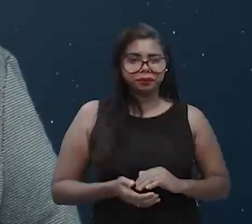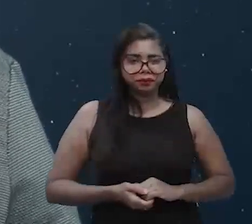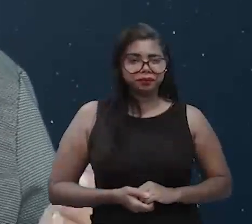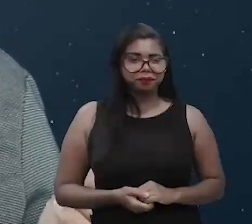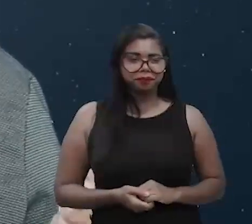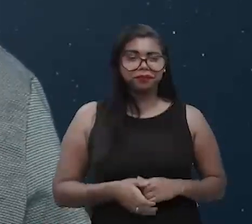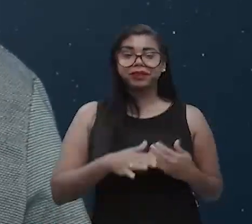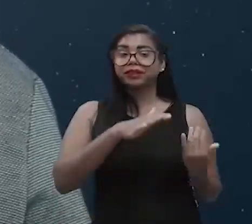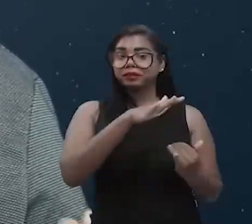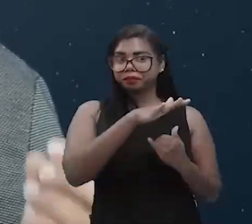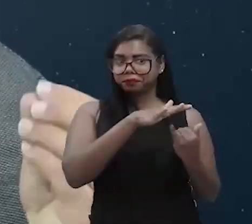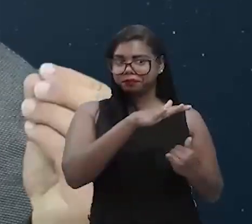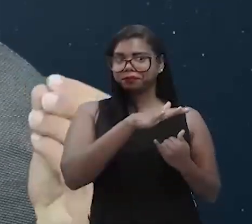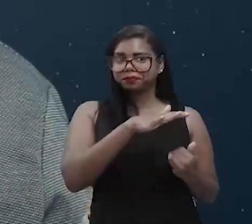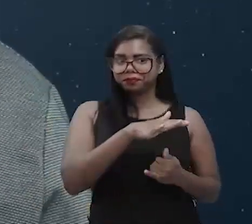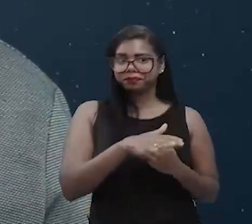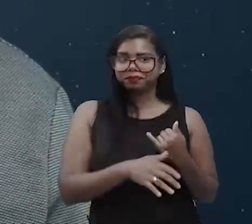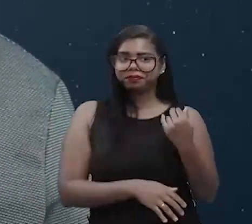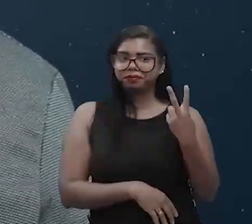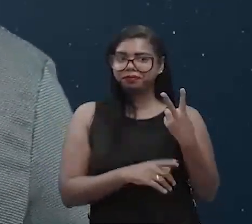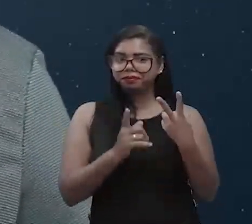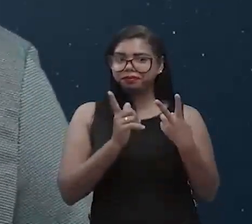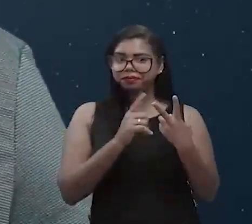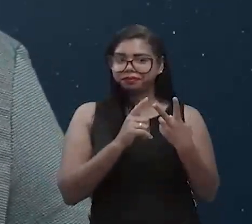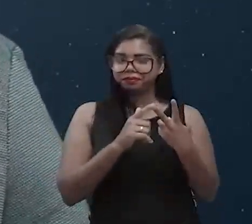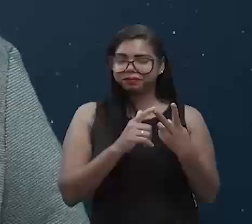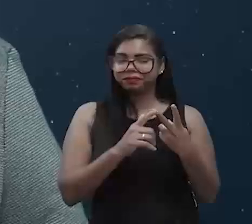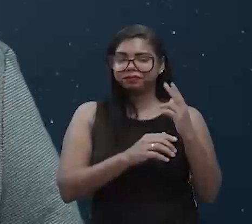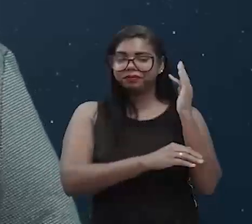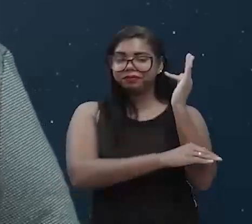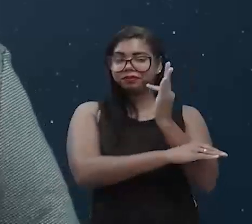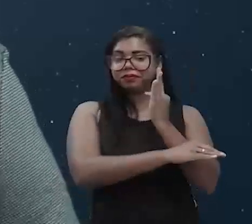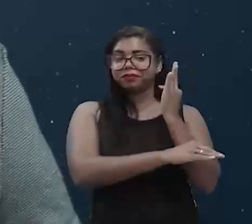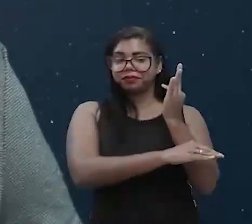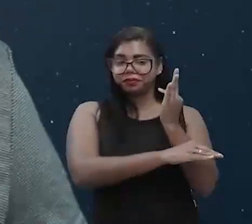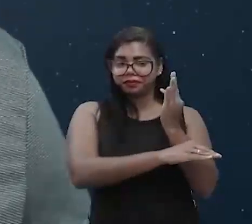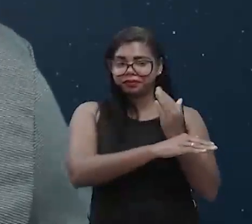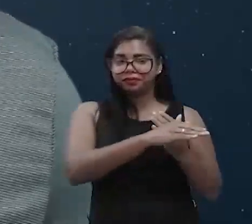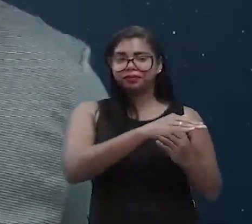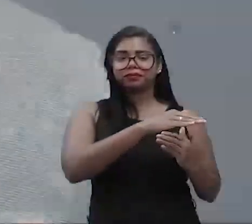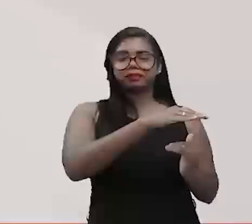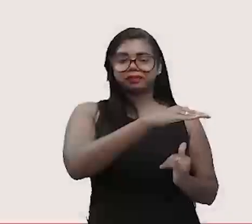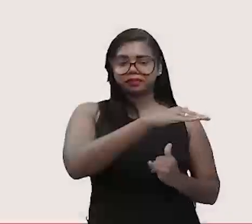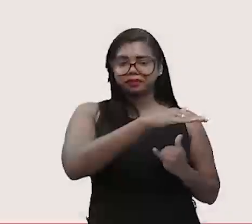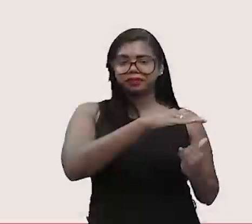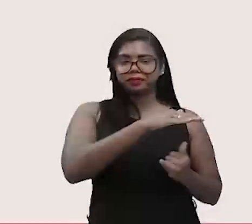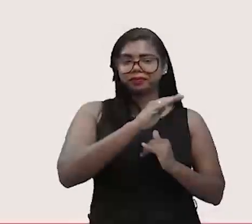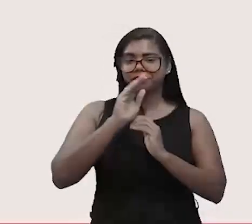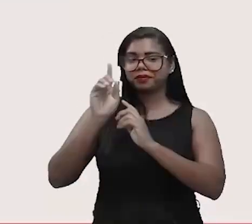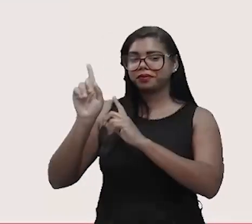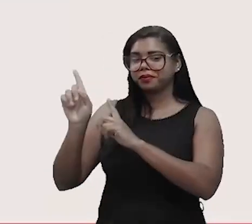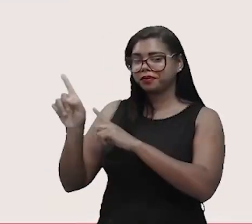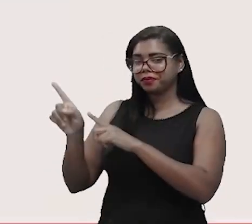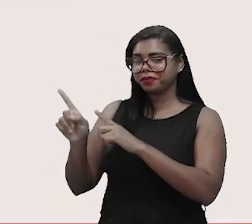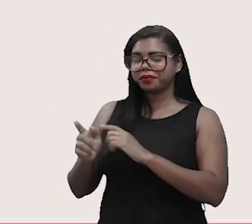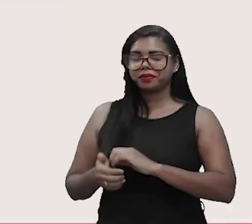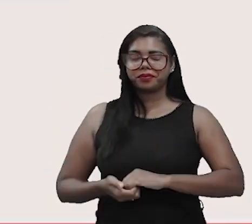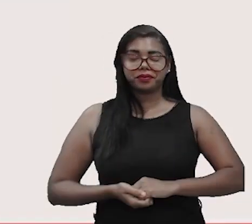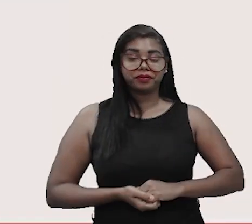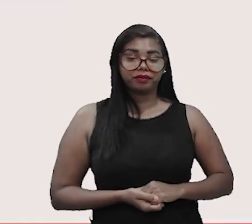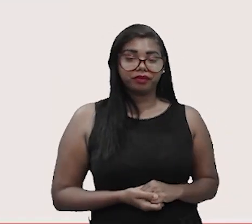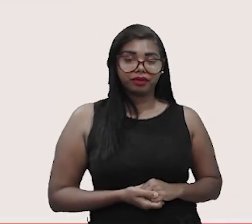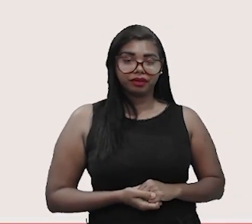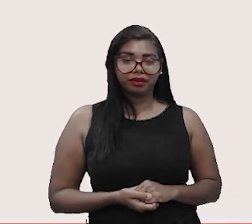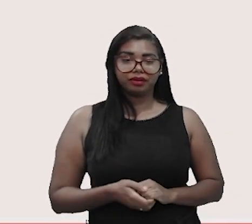Informal. Então, os dois níveis, formal e informal. Ok? Dá uma olhada no que ele pede lá. Nesse